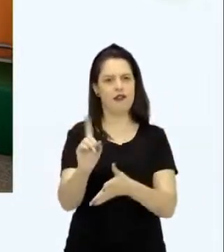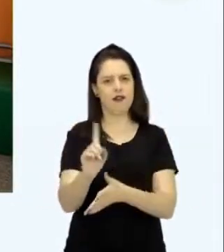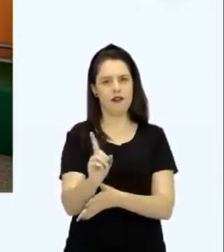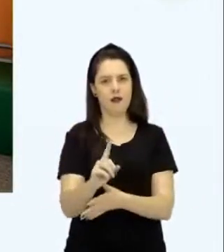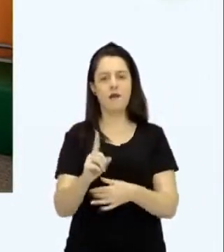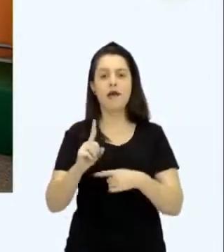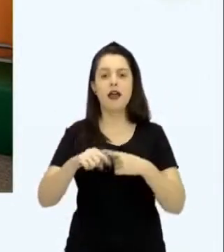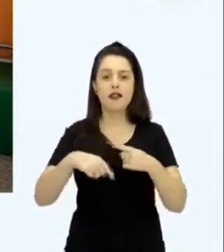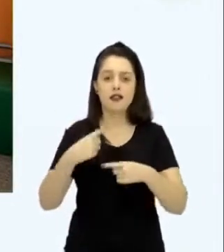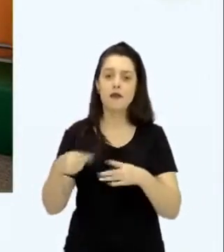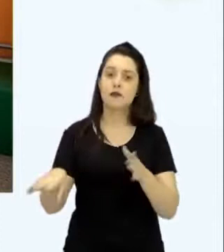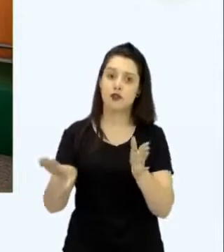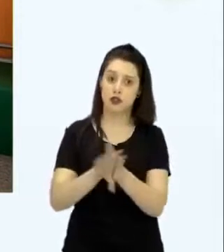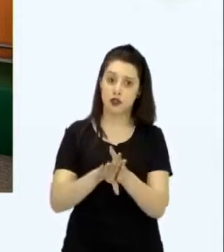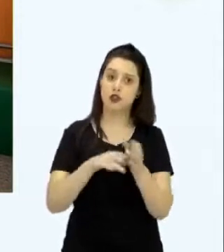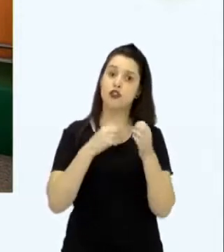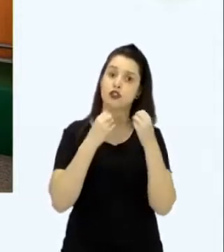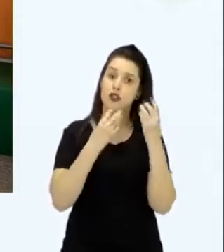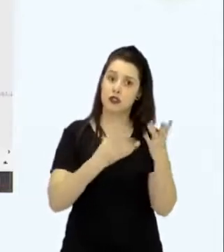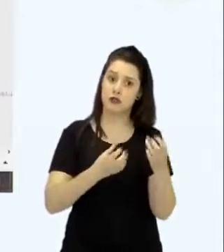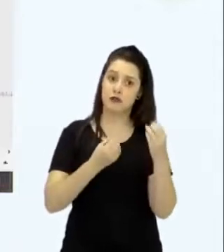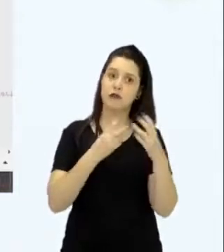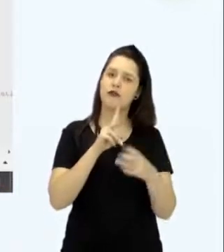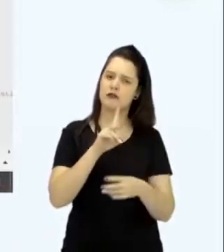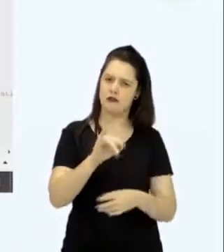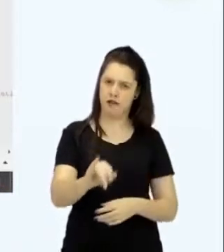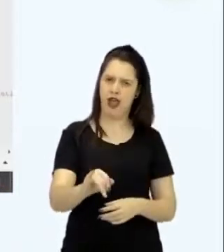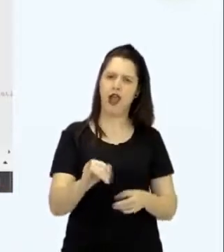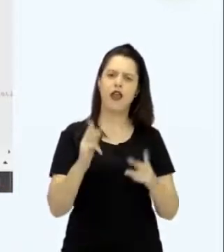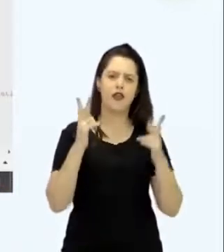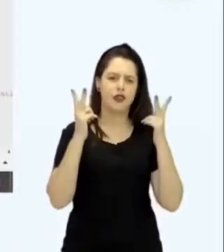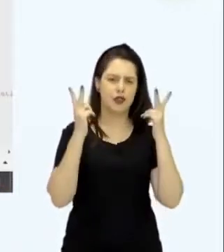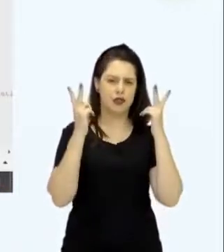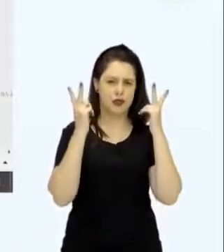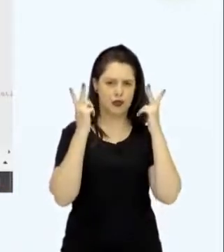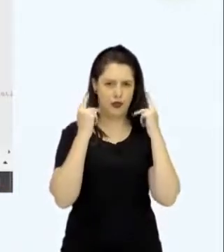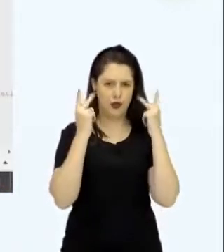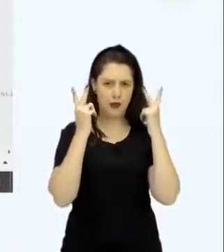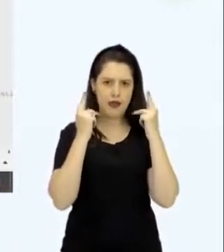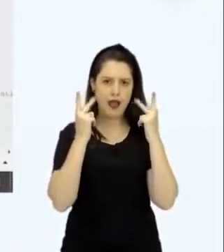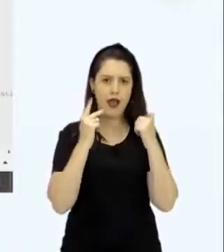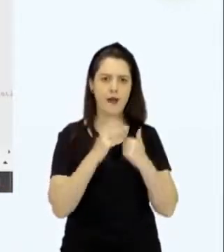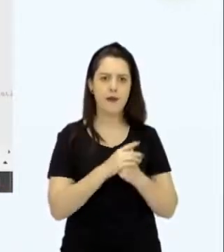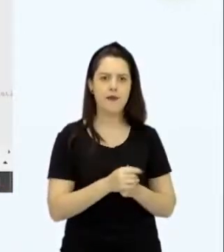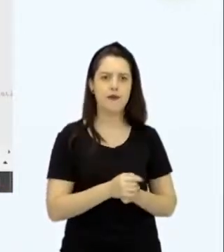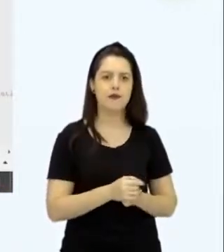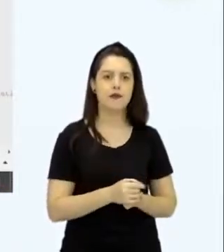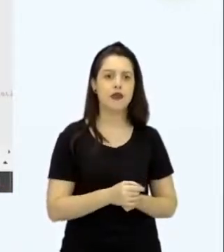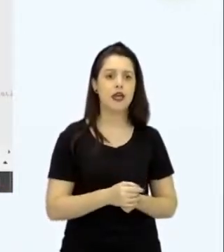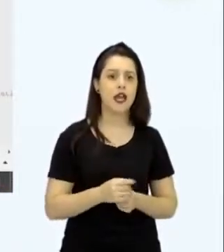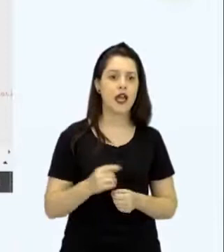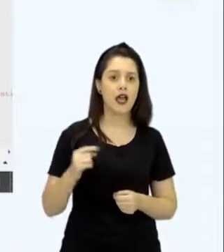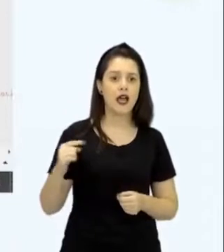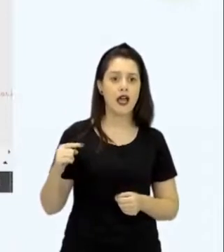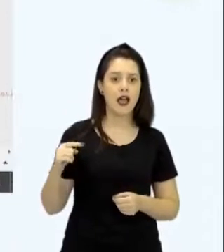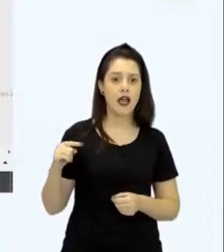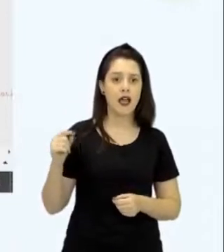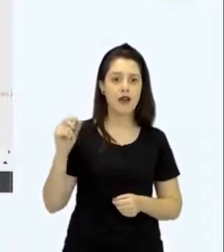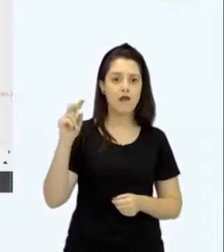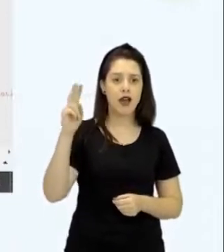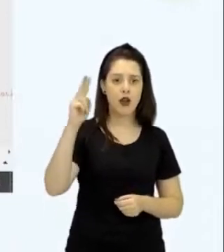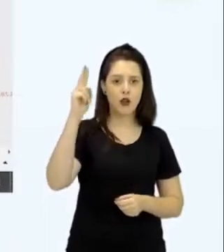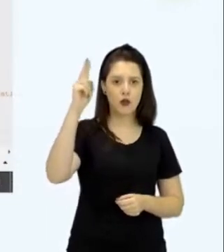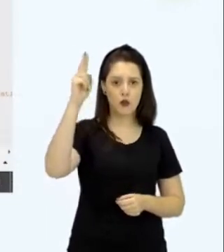tirar essa informação e ele vai funcionar normalmente. Na parte do loop, nós temos aqui valor, que é a nossa